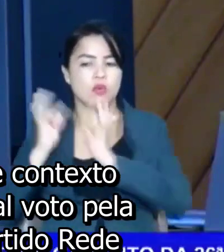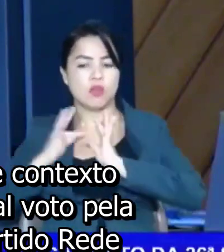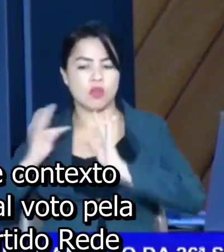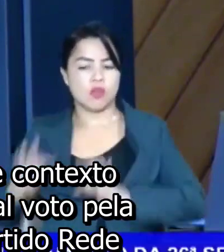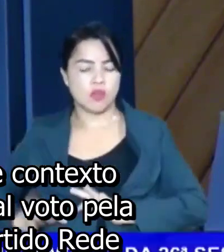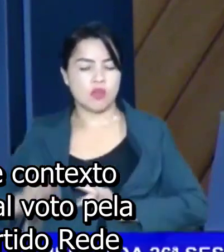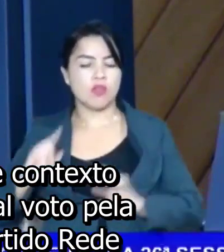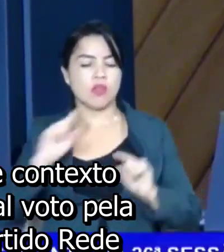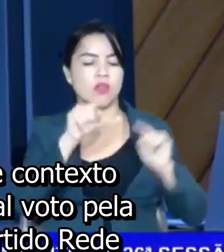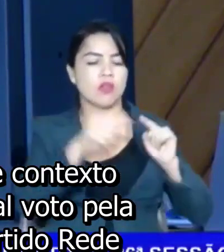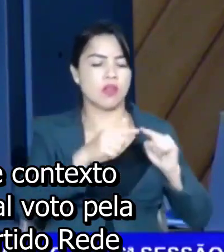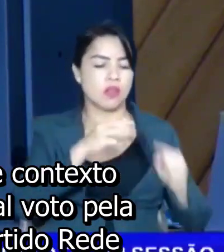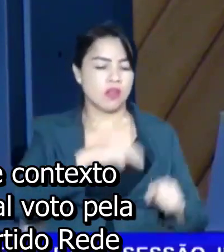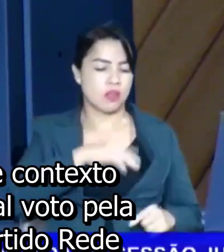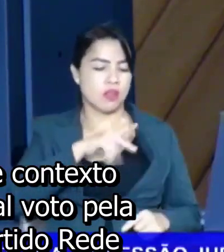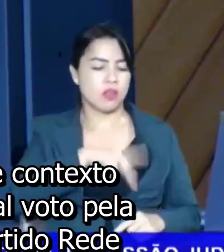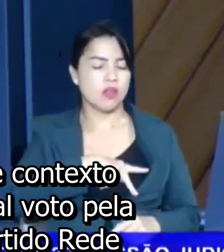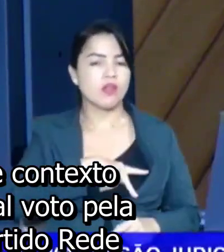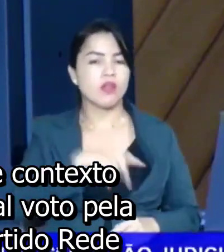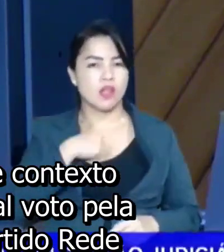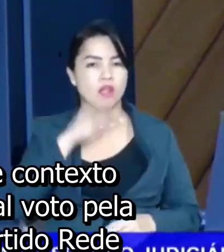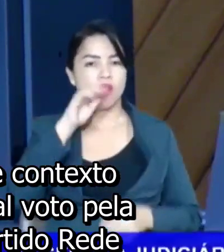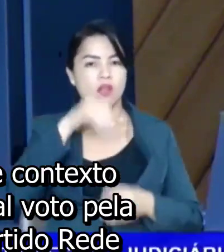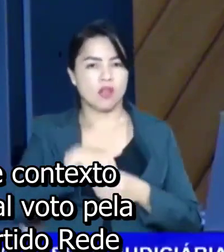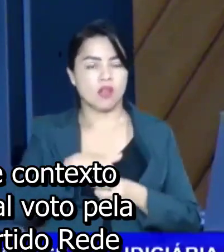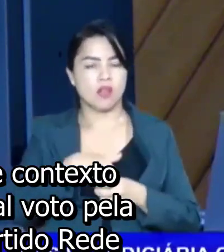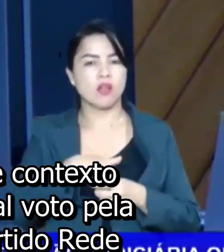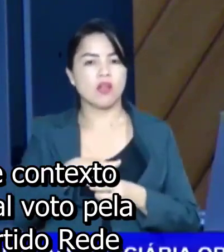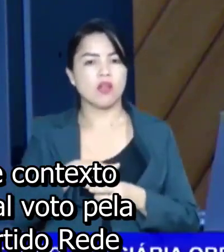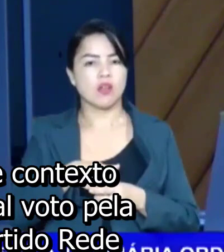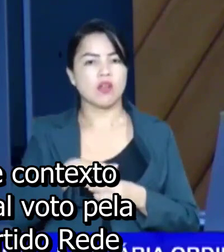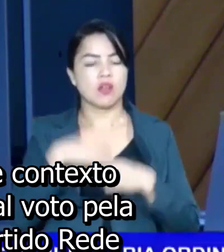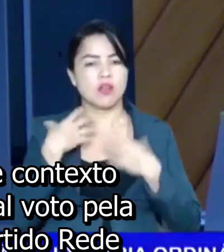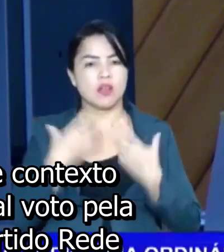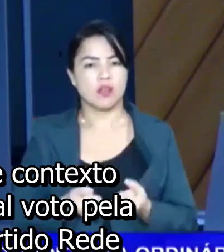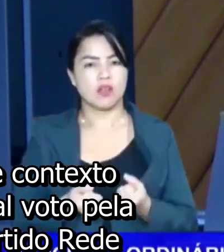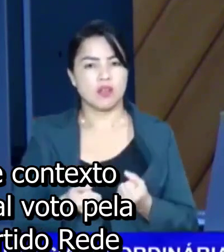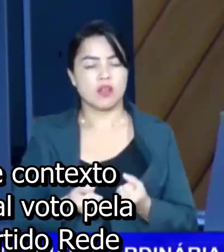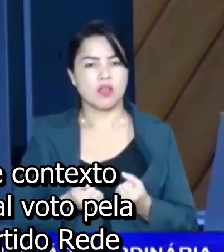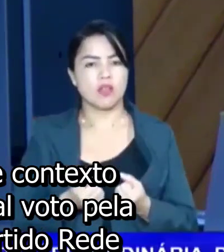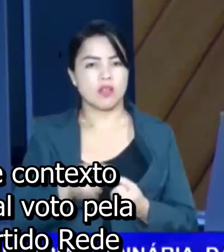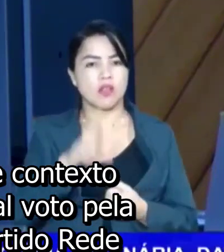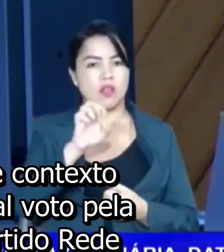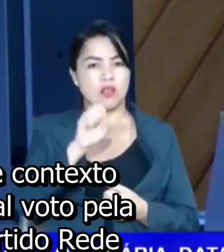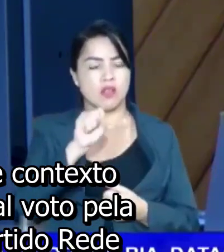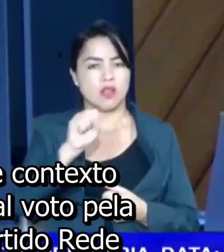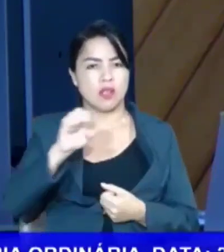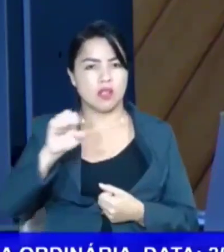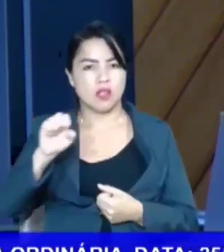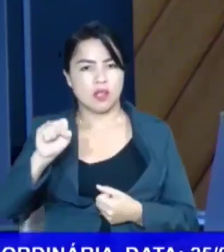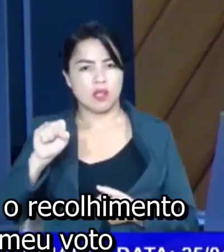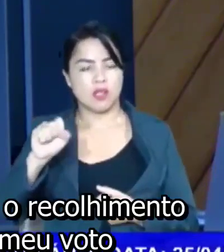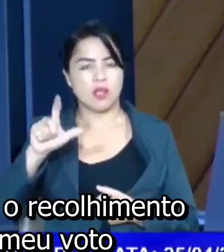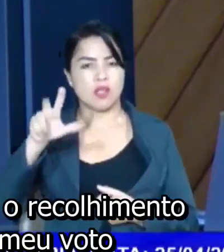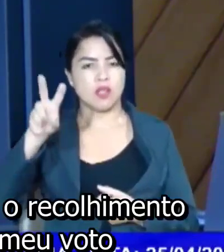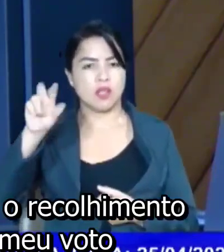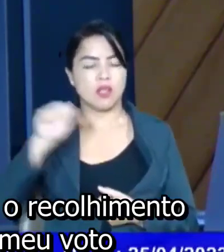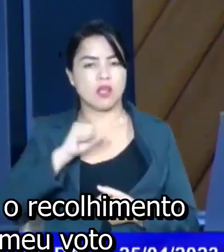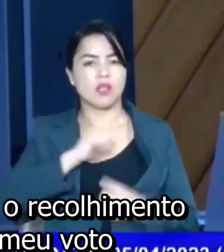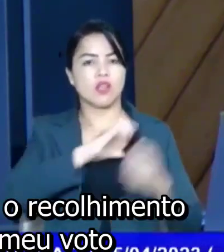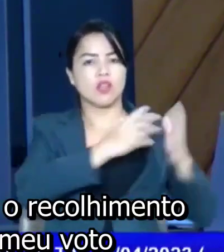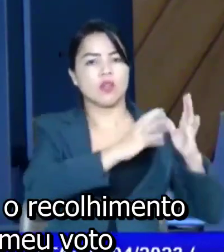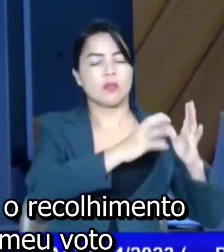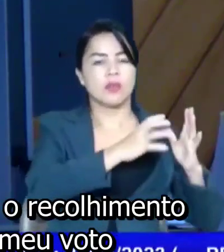e ministerial, voto pela aprovação com ressalva da prestação de contas do Partido Rede